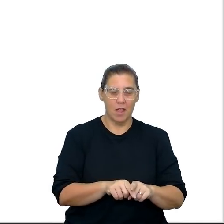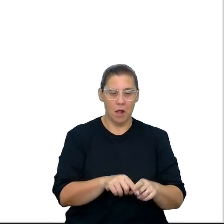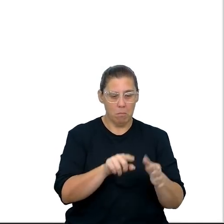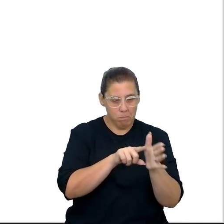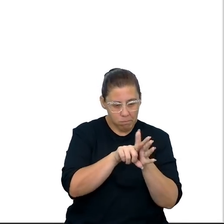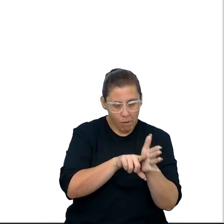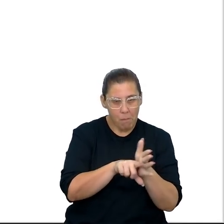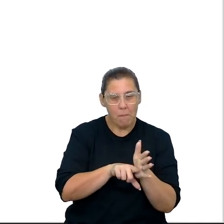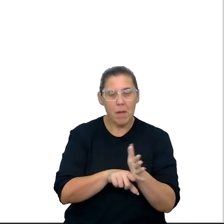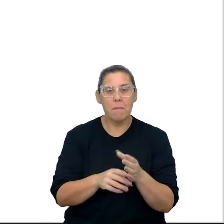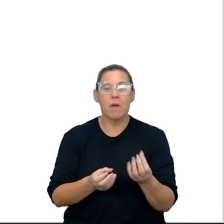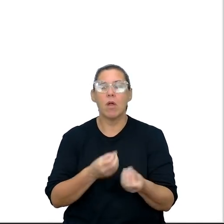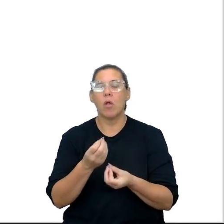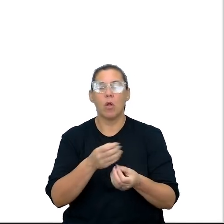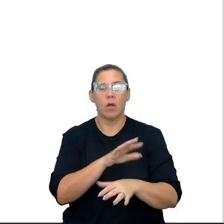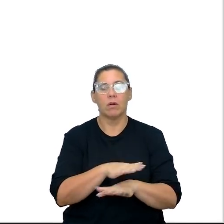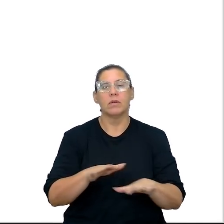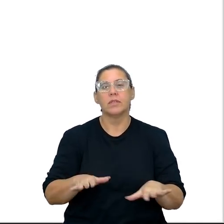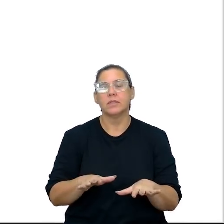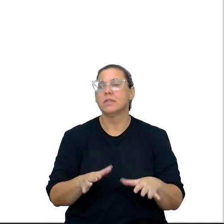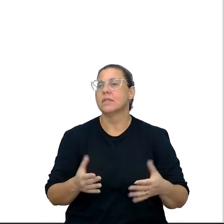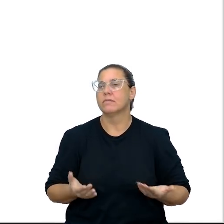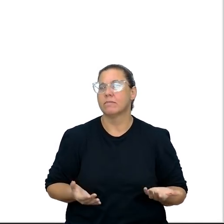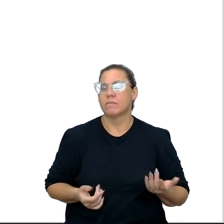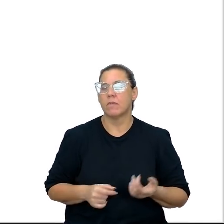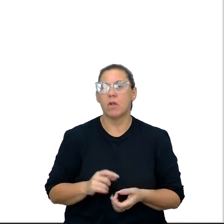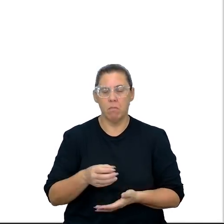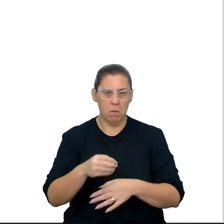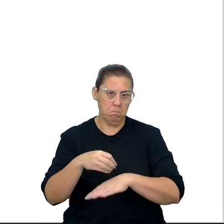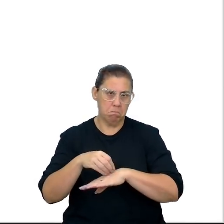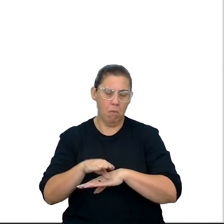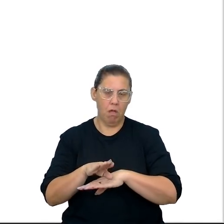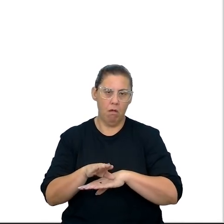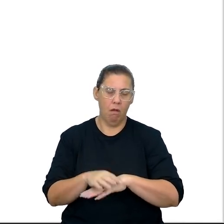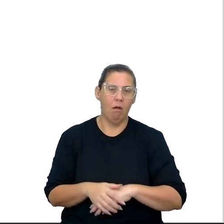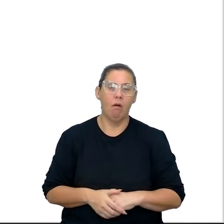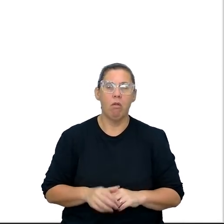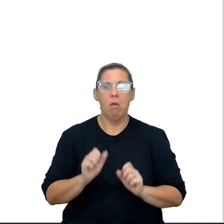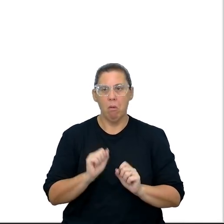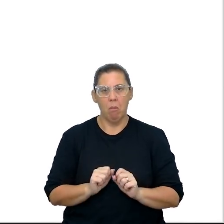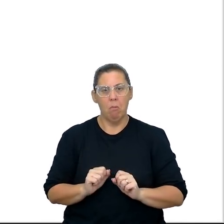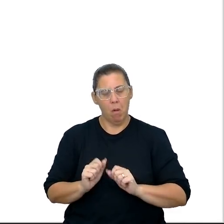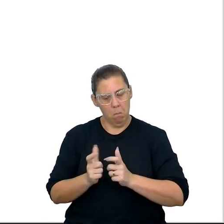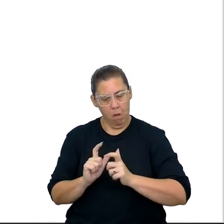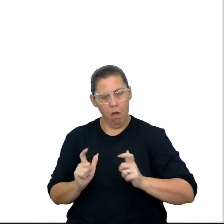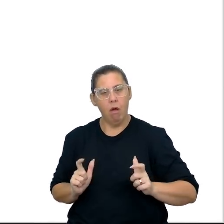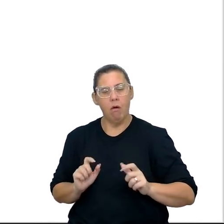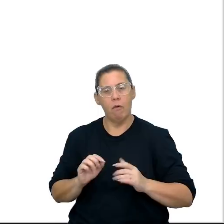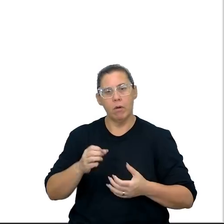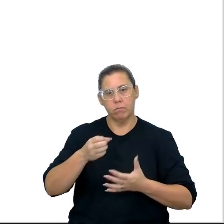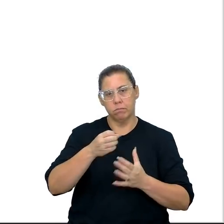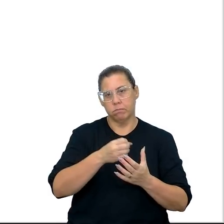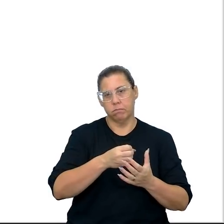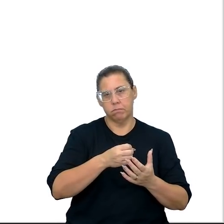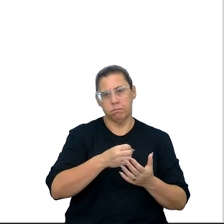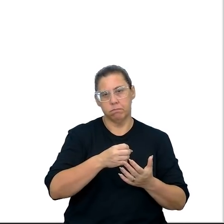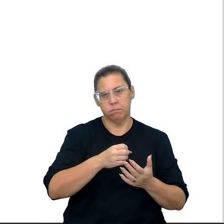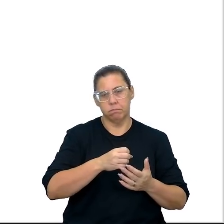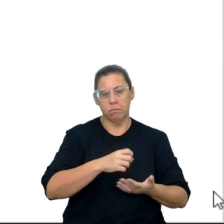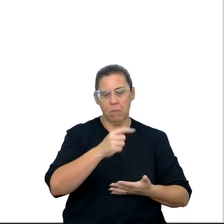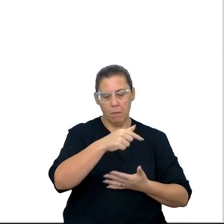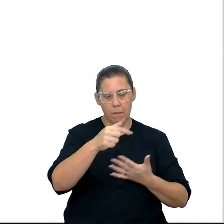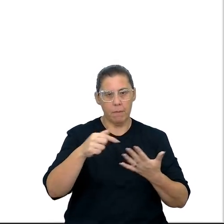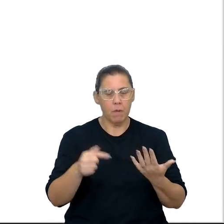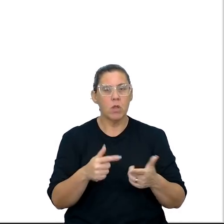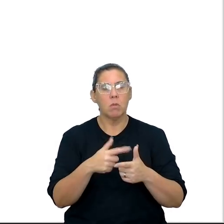como que as crianças estão. Então, é uma sugestão que pode ser ampliado com todas as categorias de problemas, né? Conforme você